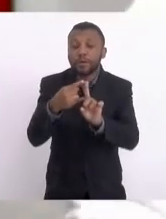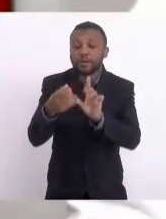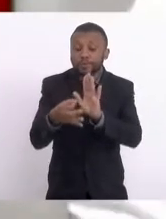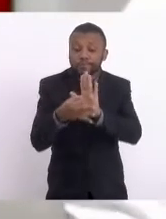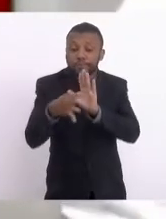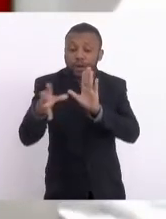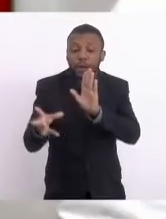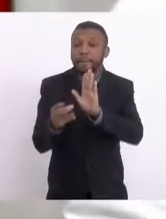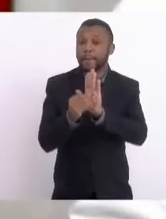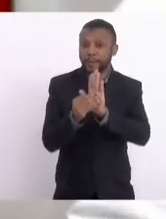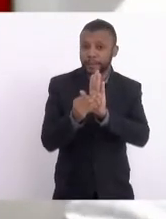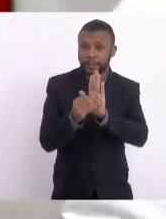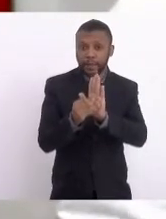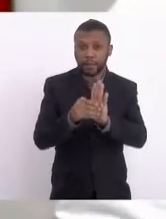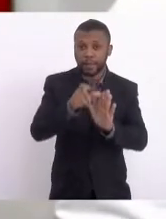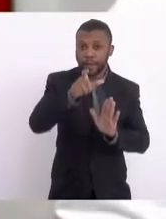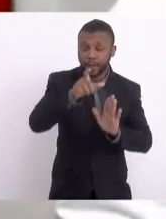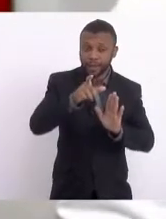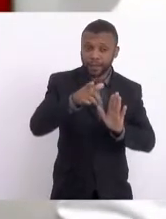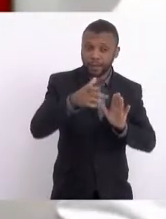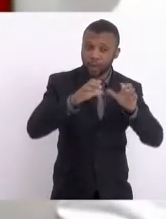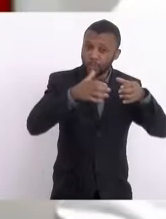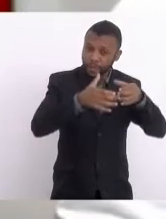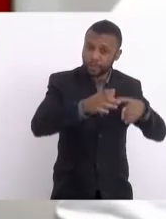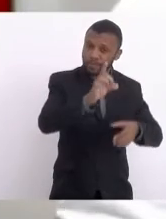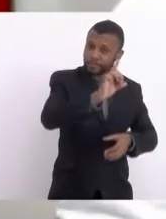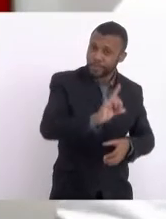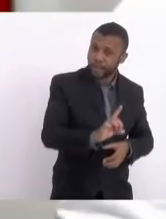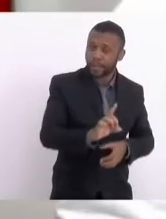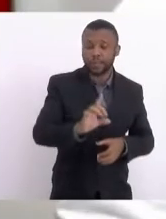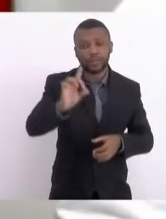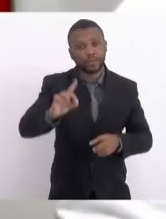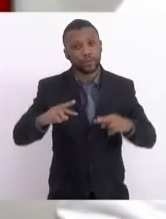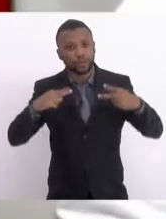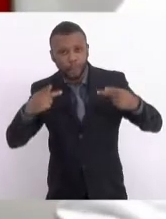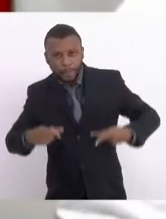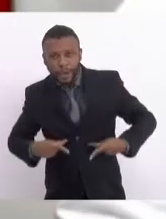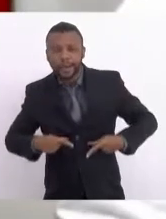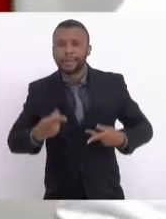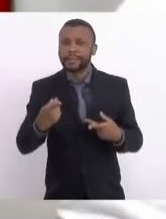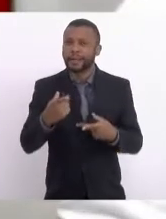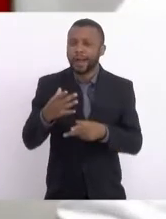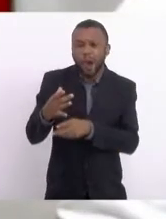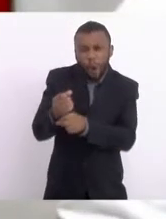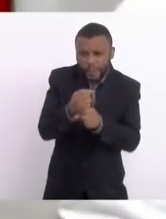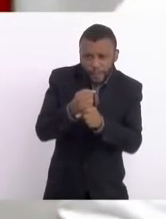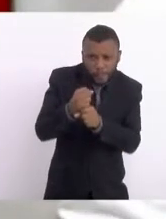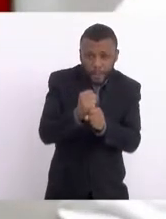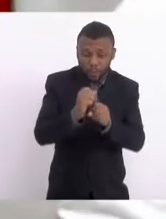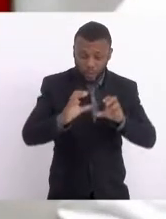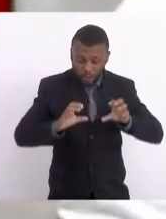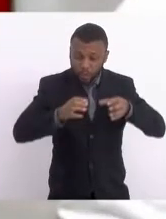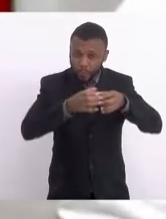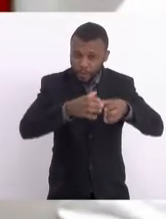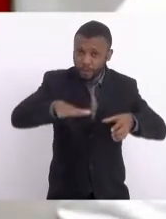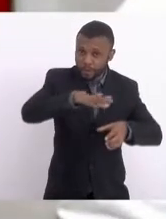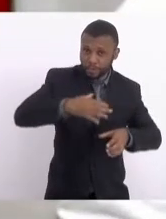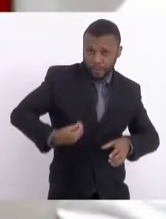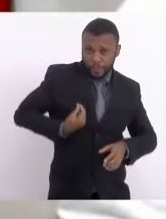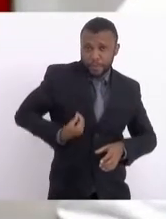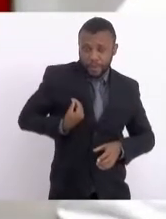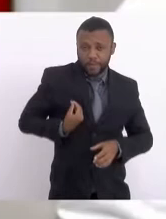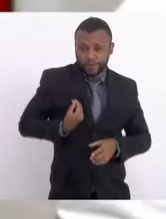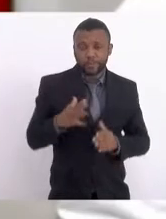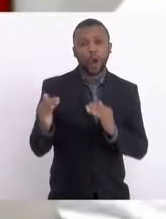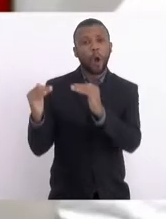com deficiência favorável, da pessoa do direito humano e cidadania favorável, de orçamento, fiscalização financeira e controle favorável.